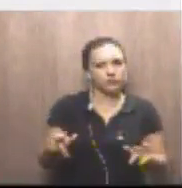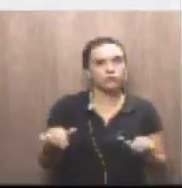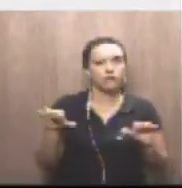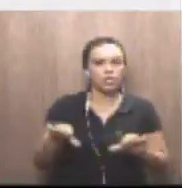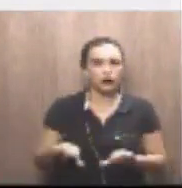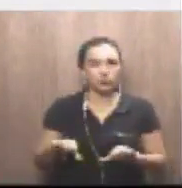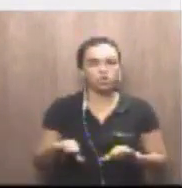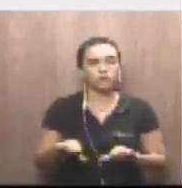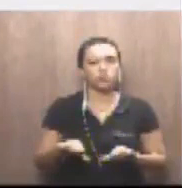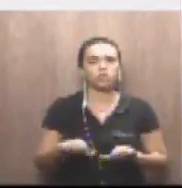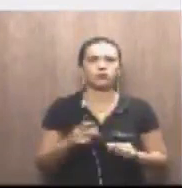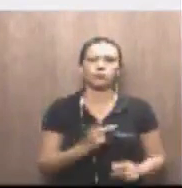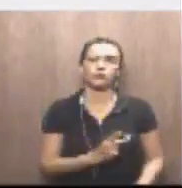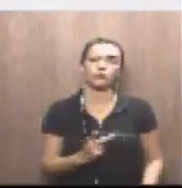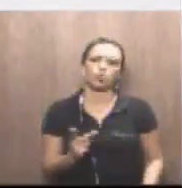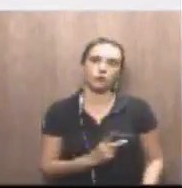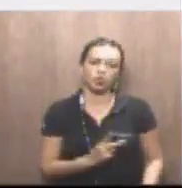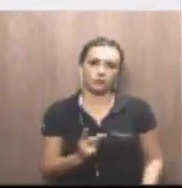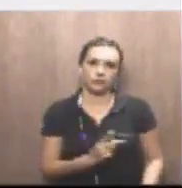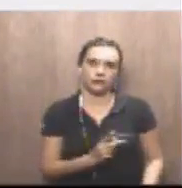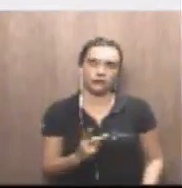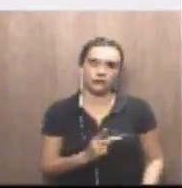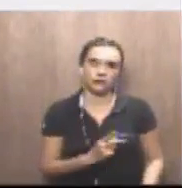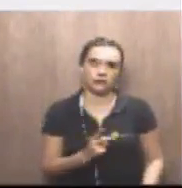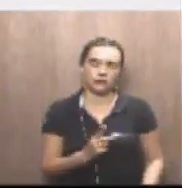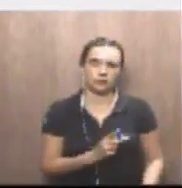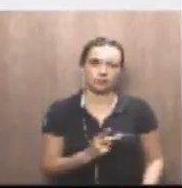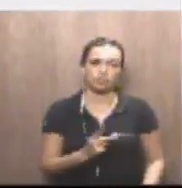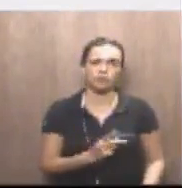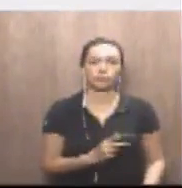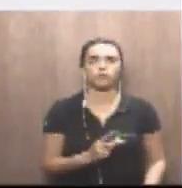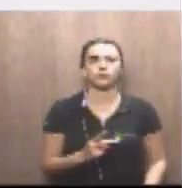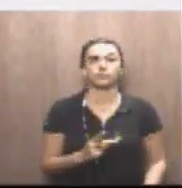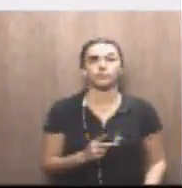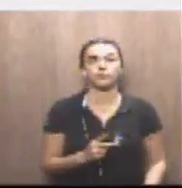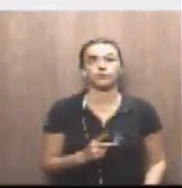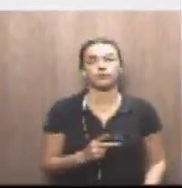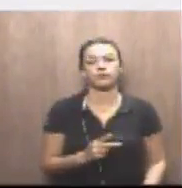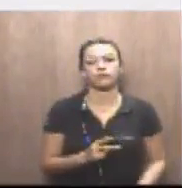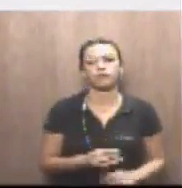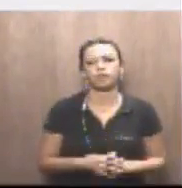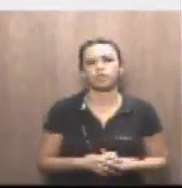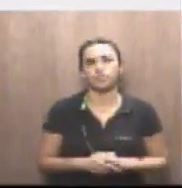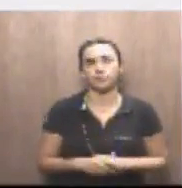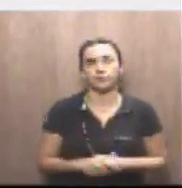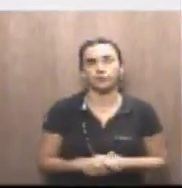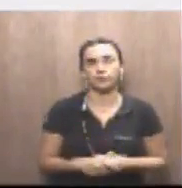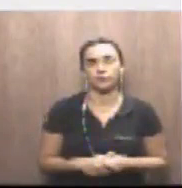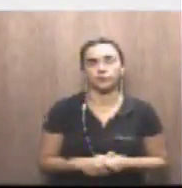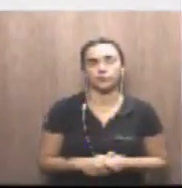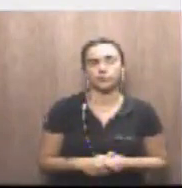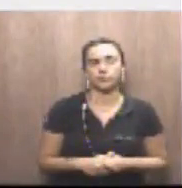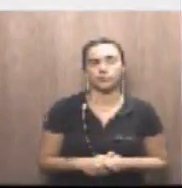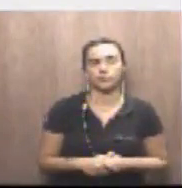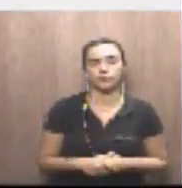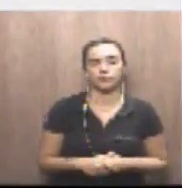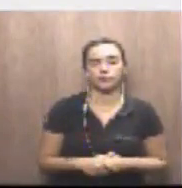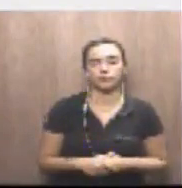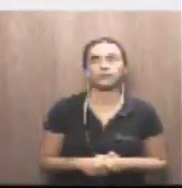quanto para o bebê, ou para os dois no mesmo momento.